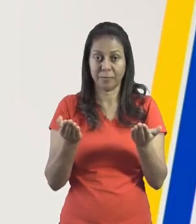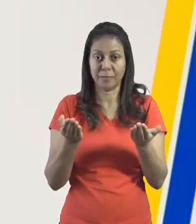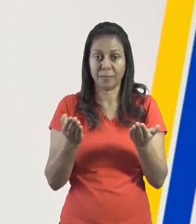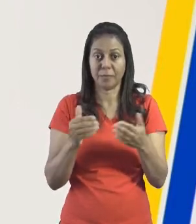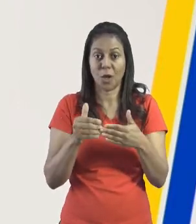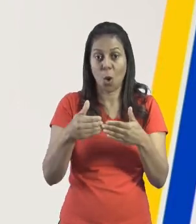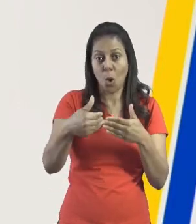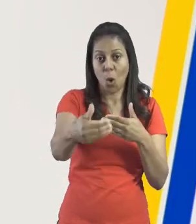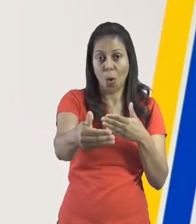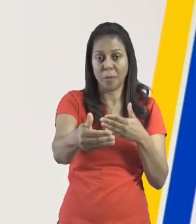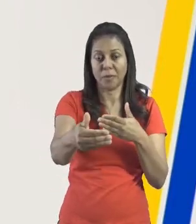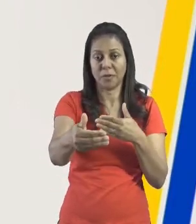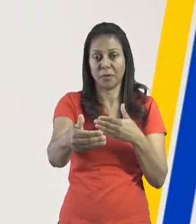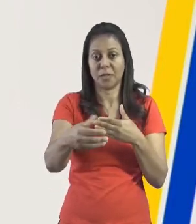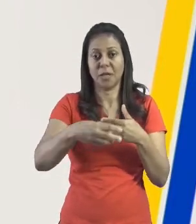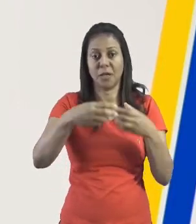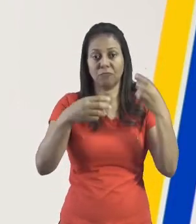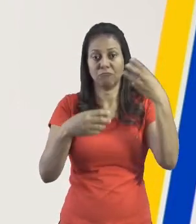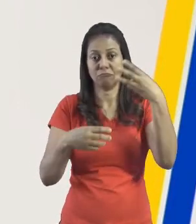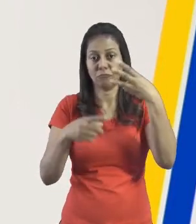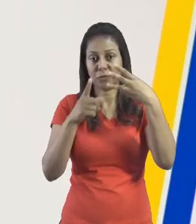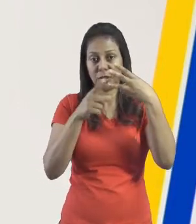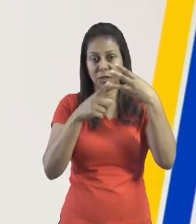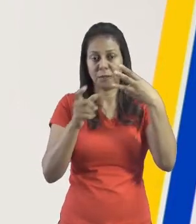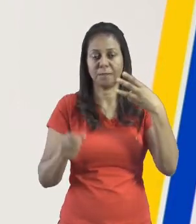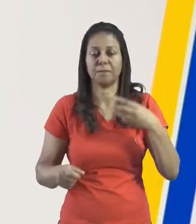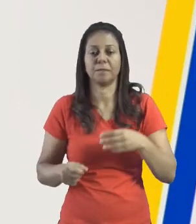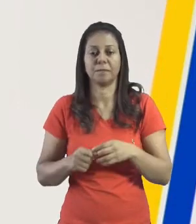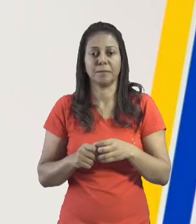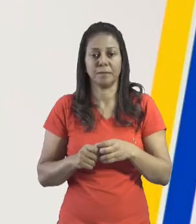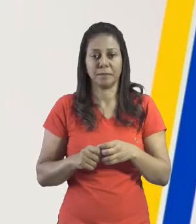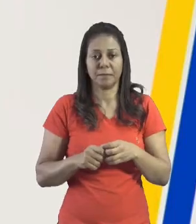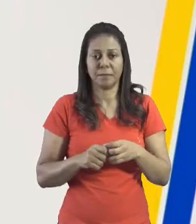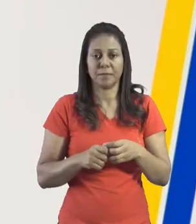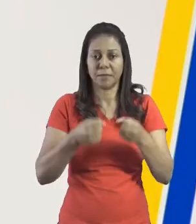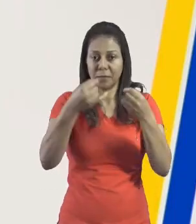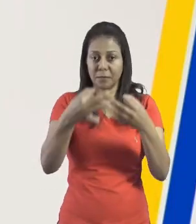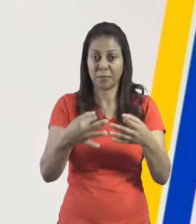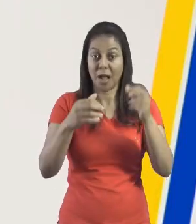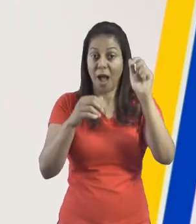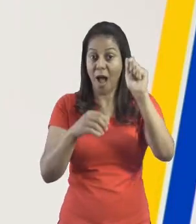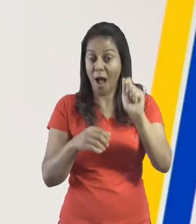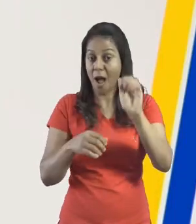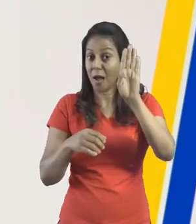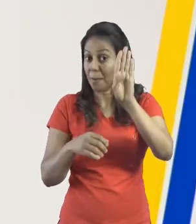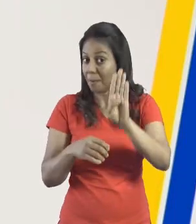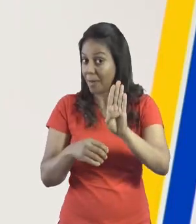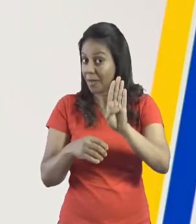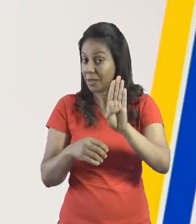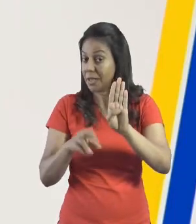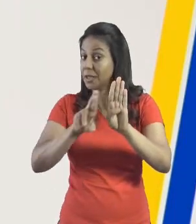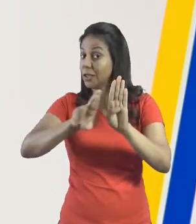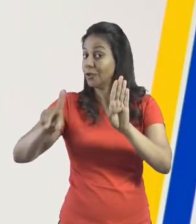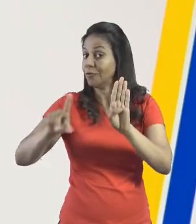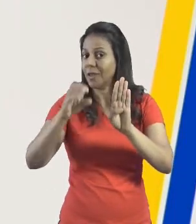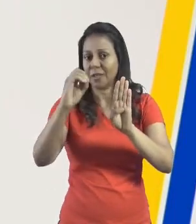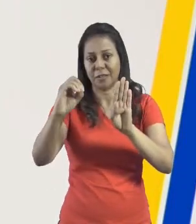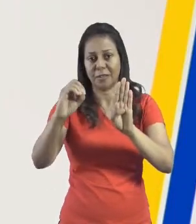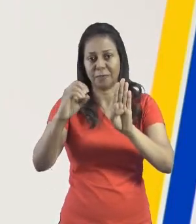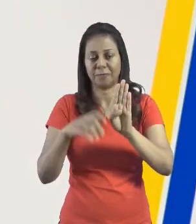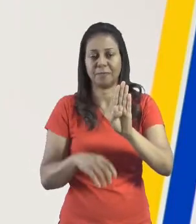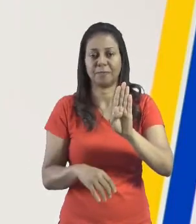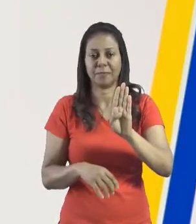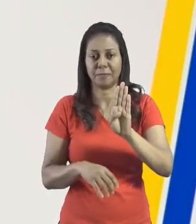nosso terceiro caso. O terceiro caso já diz que A e B são diferentes de